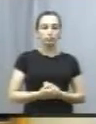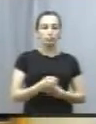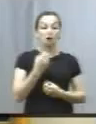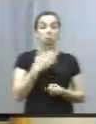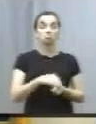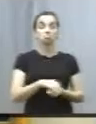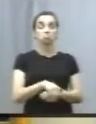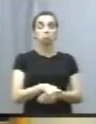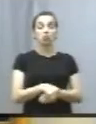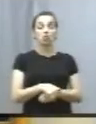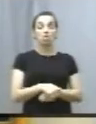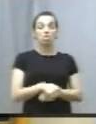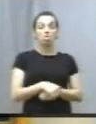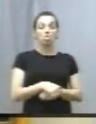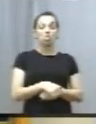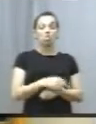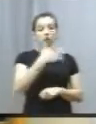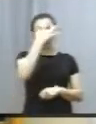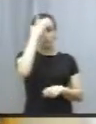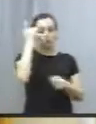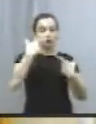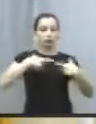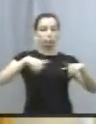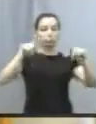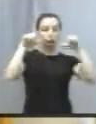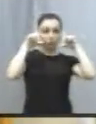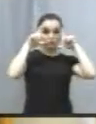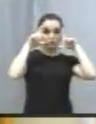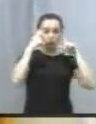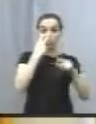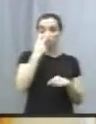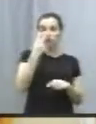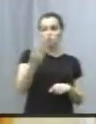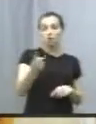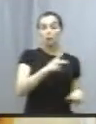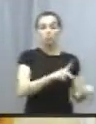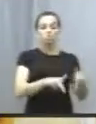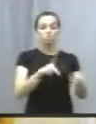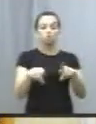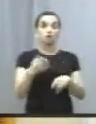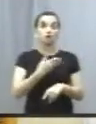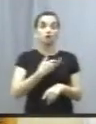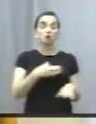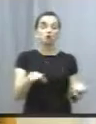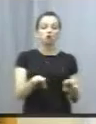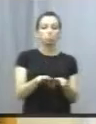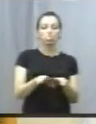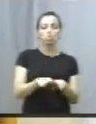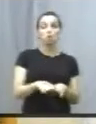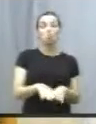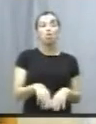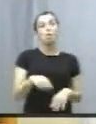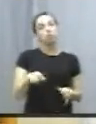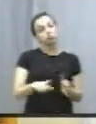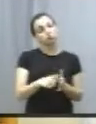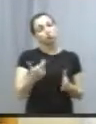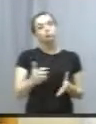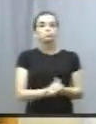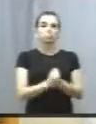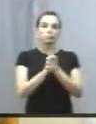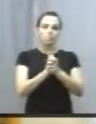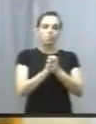boa noite a quem nos ouve, boa noite aos colegas, boa noite, presidente. Primeiro, parabenizar o colega Roberval